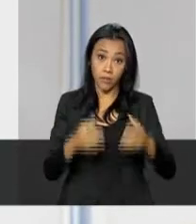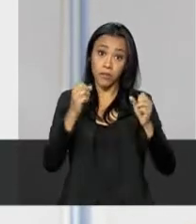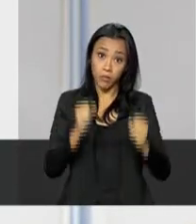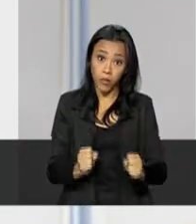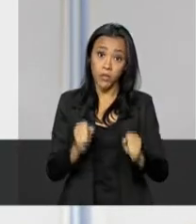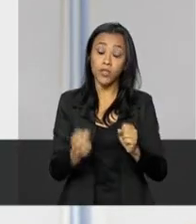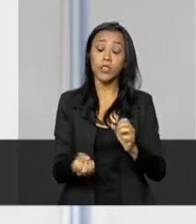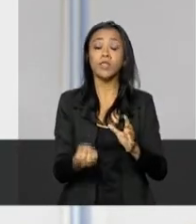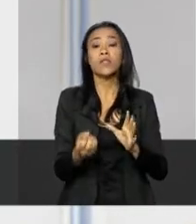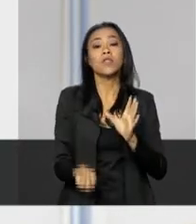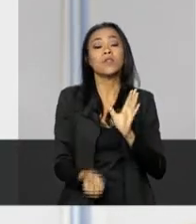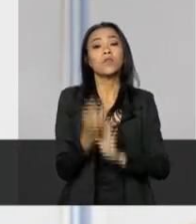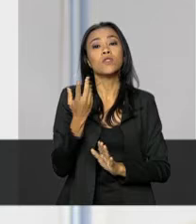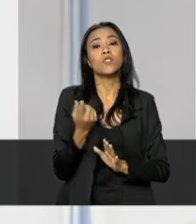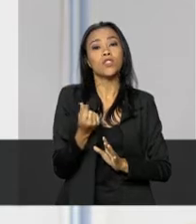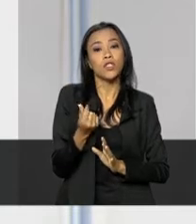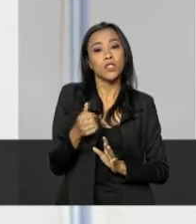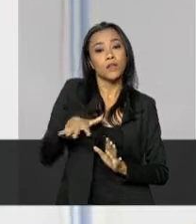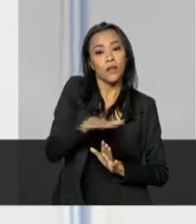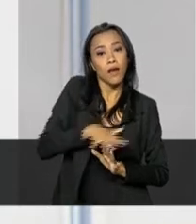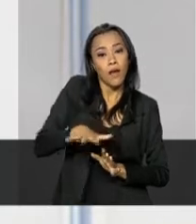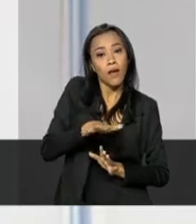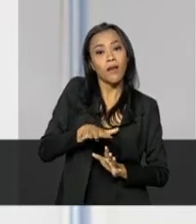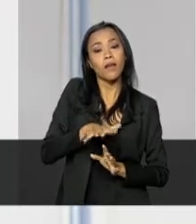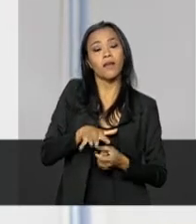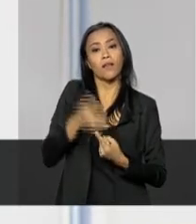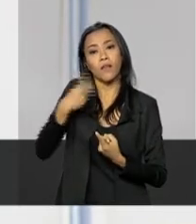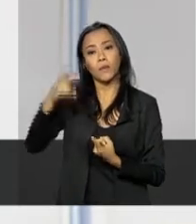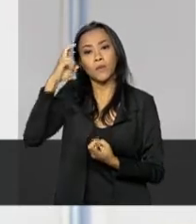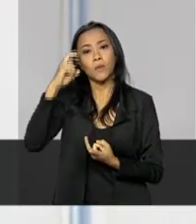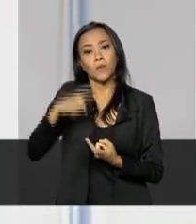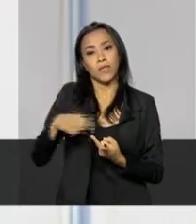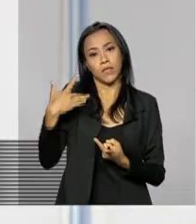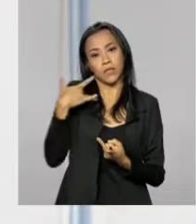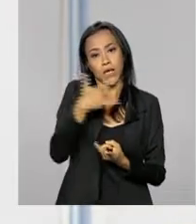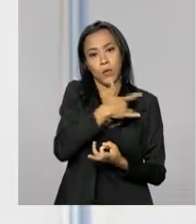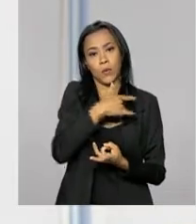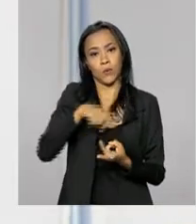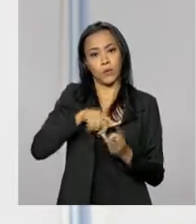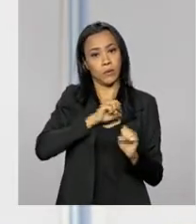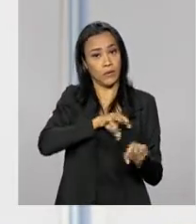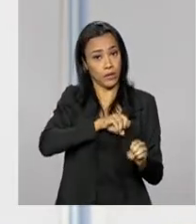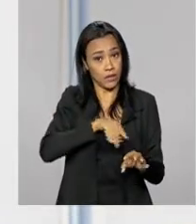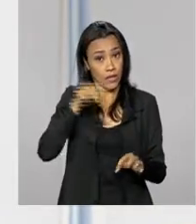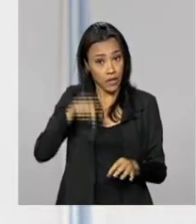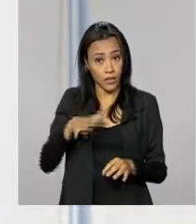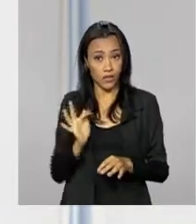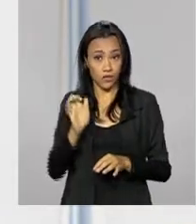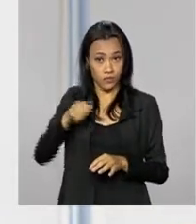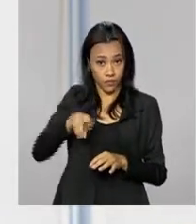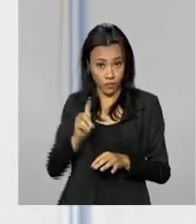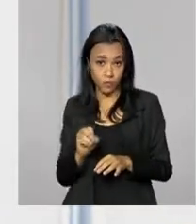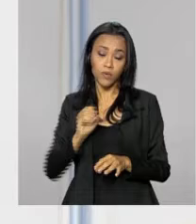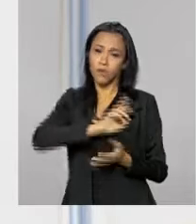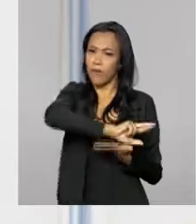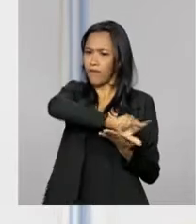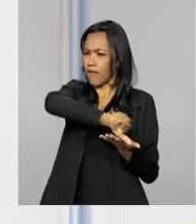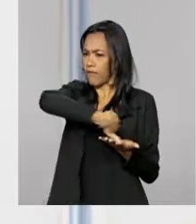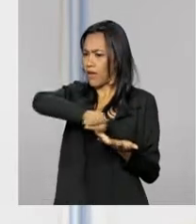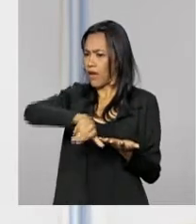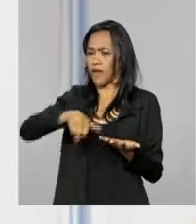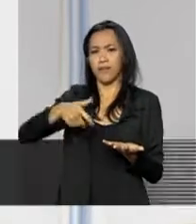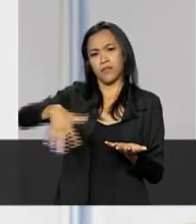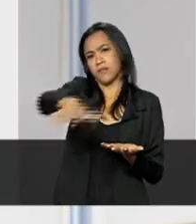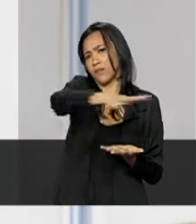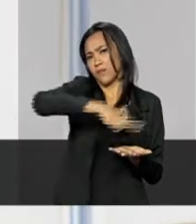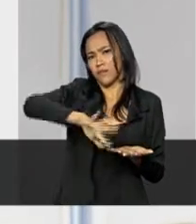não só para o setor da cultura agora o setor da educação da saúde dos desportos enfim uma infinidade de áreas do